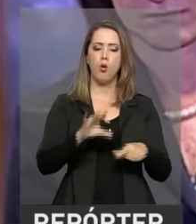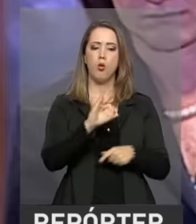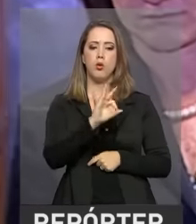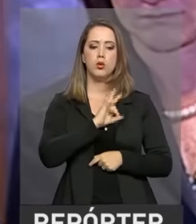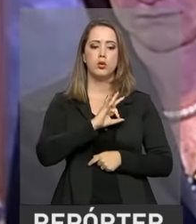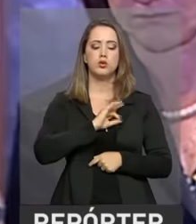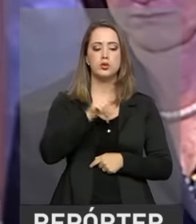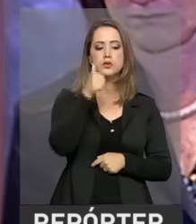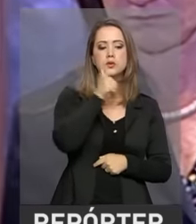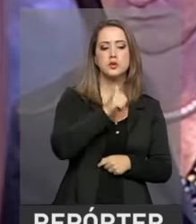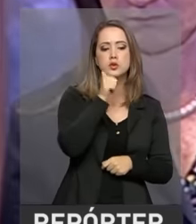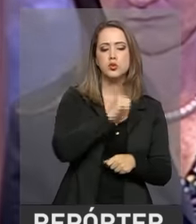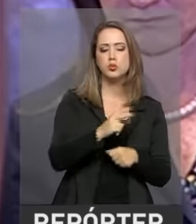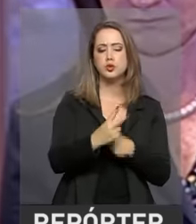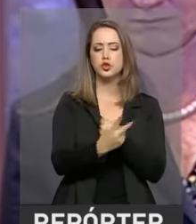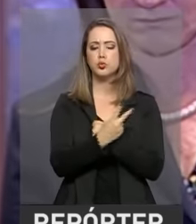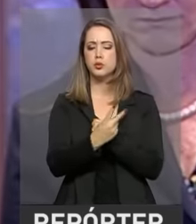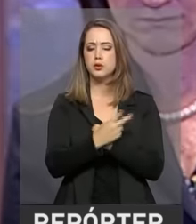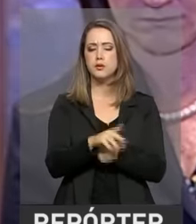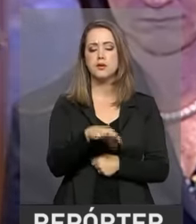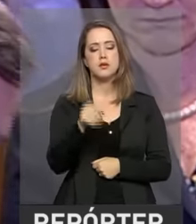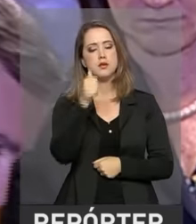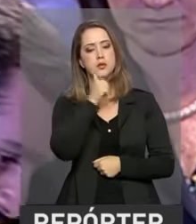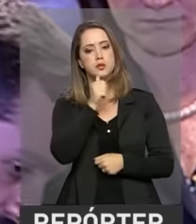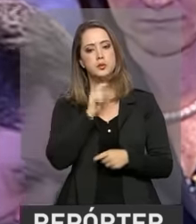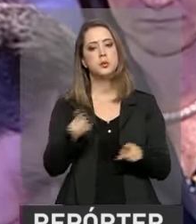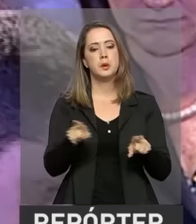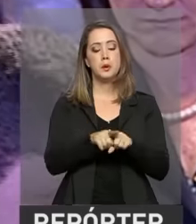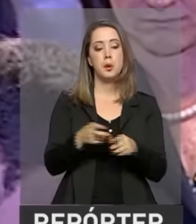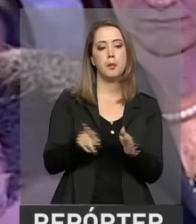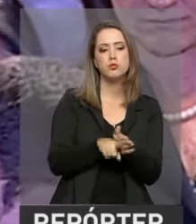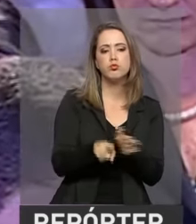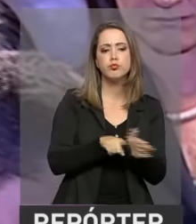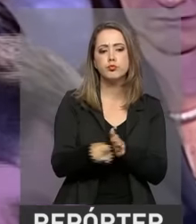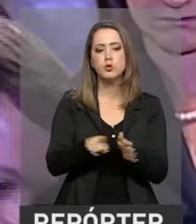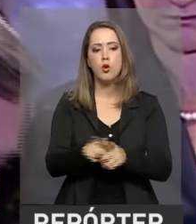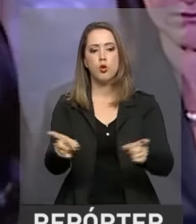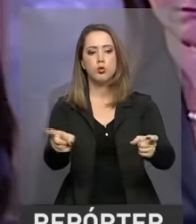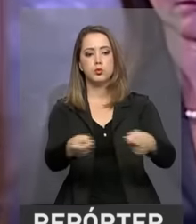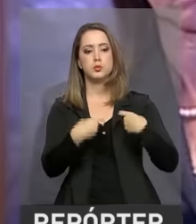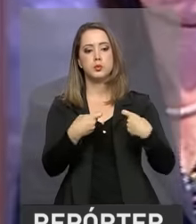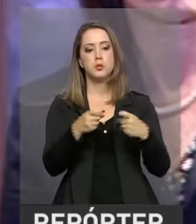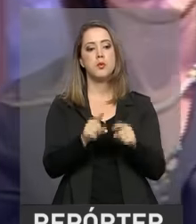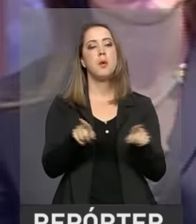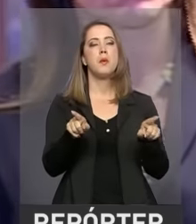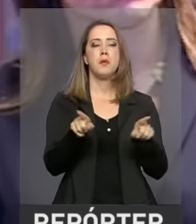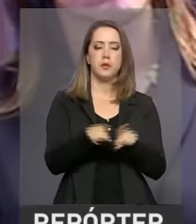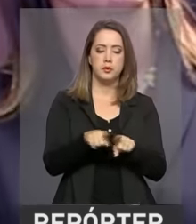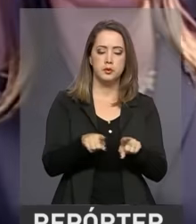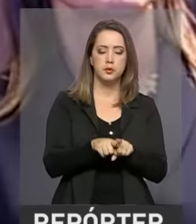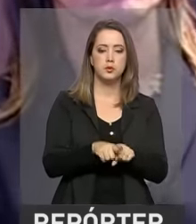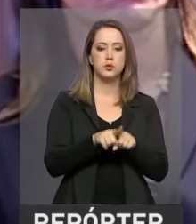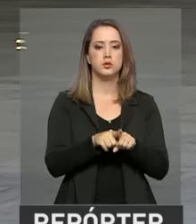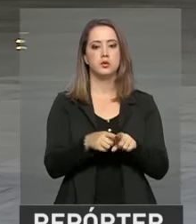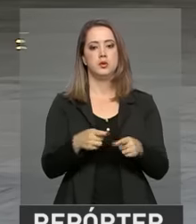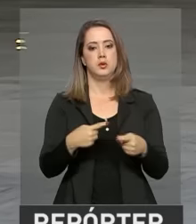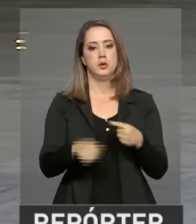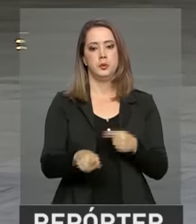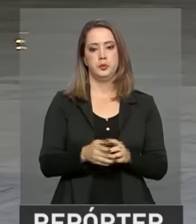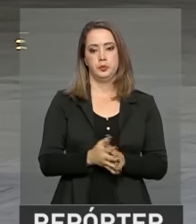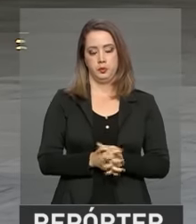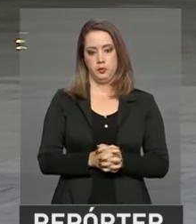das delegacias que investigam estupros para realizar na parte também repressiva um grande